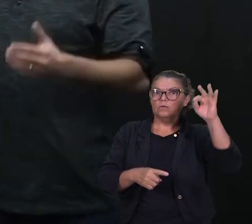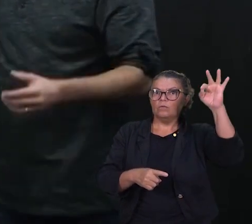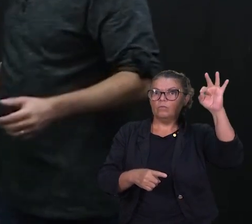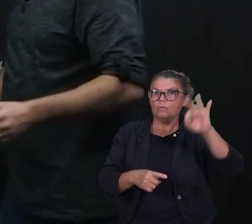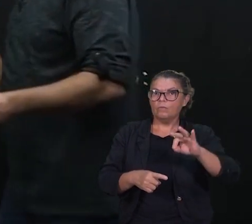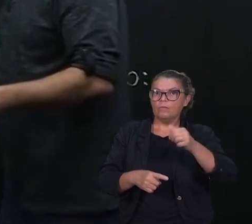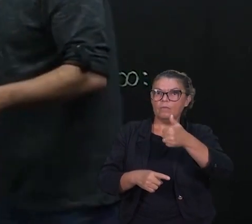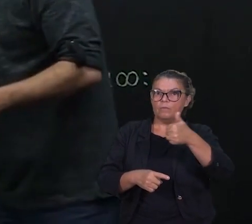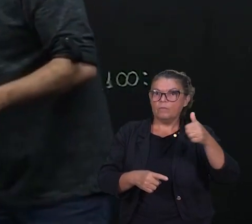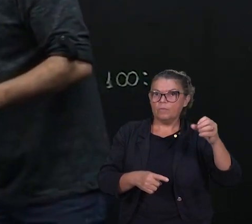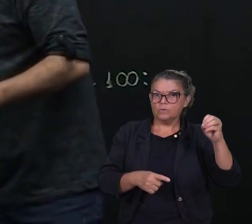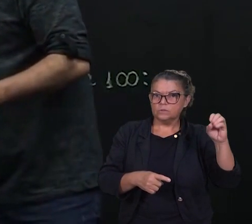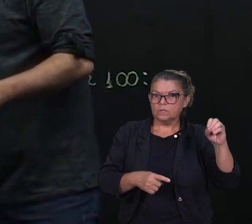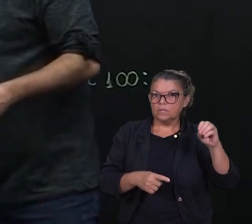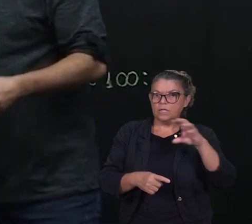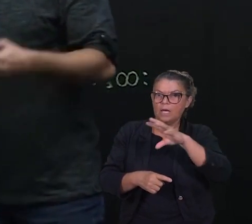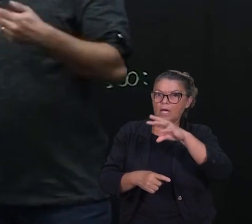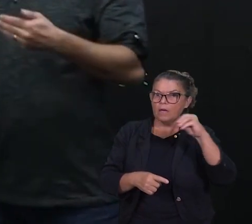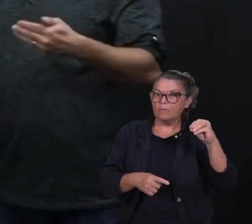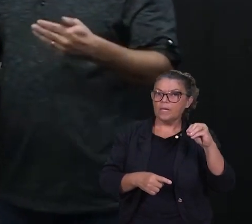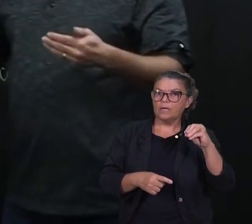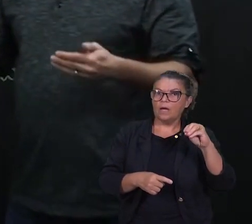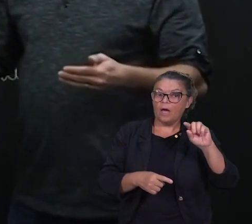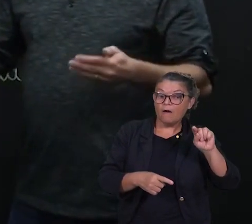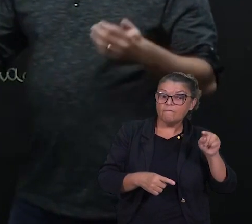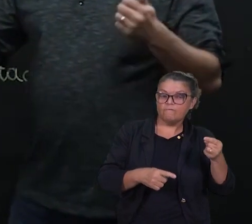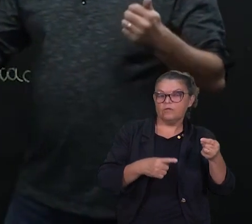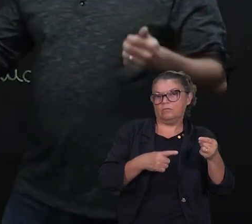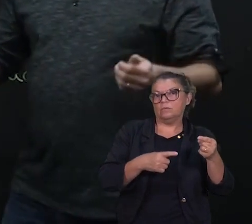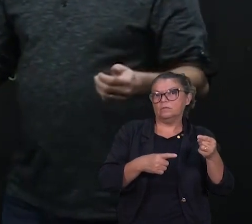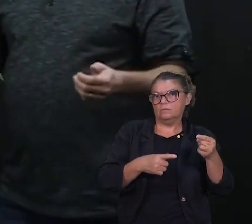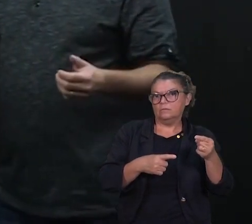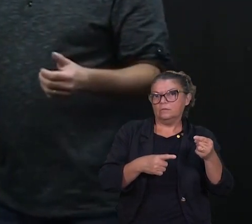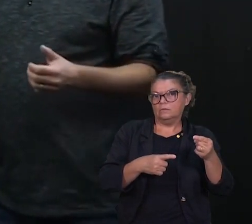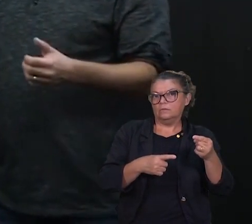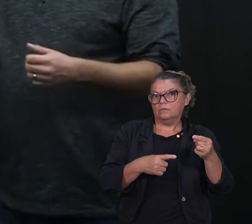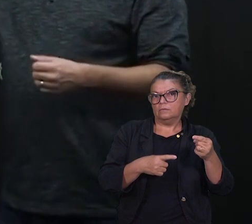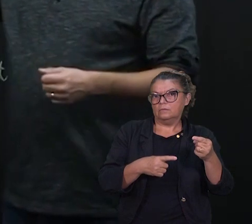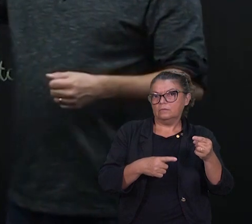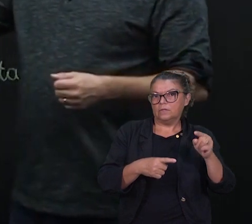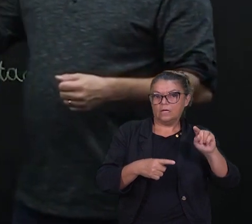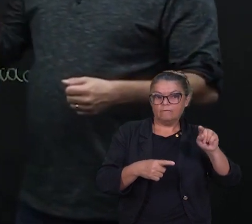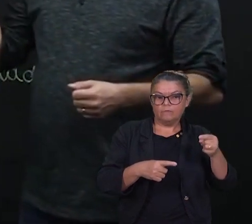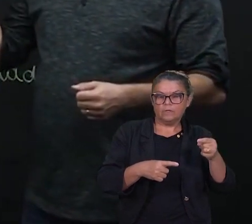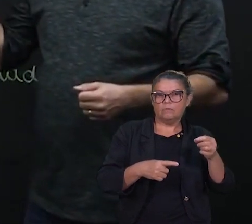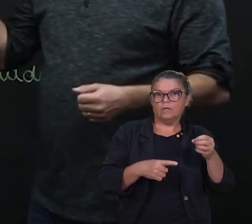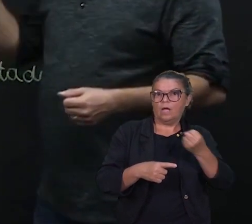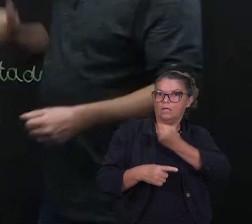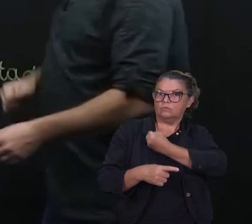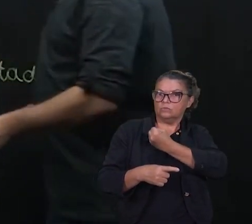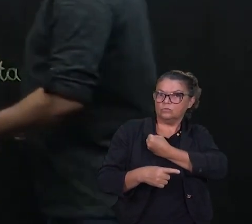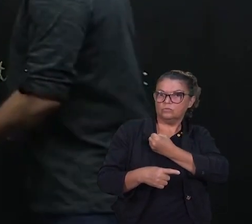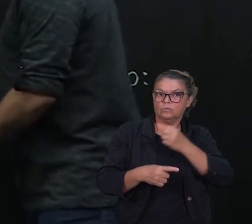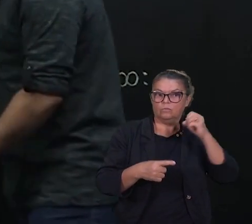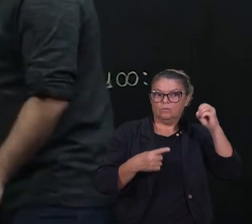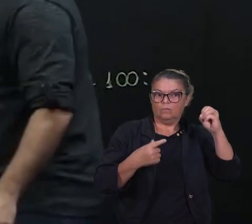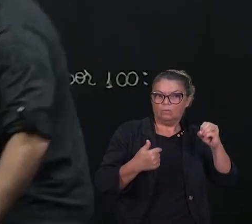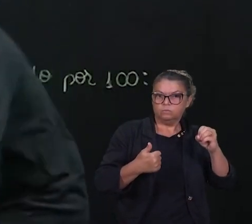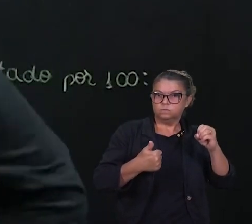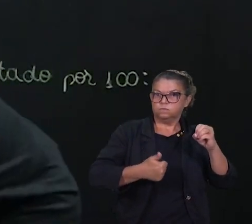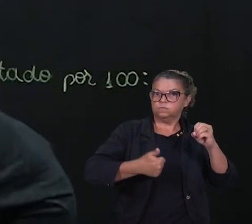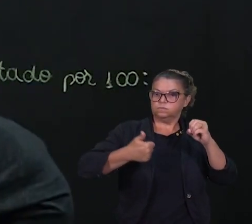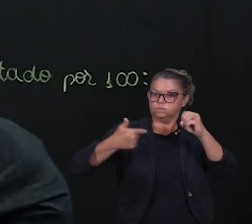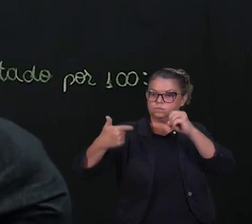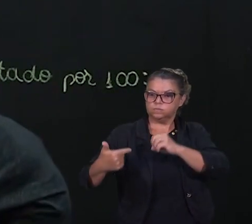100 é você pegar essa vírgula e andar com ela 2 casas para a sua direita. Então aqui,